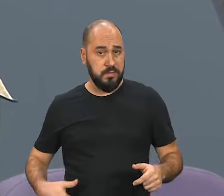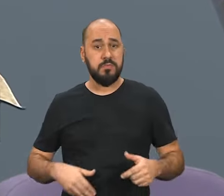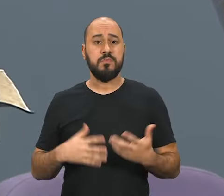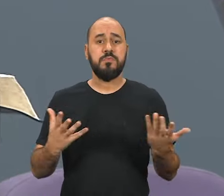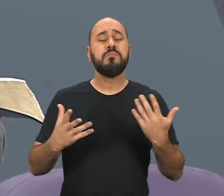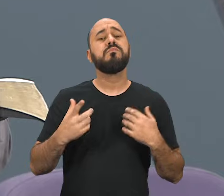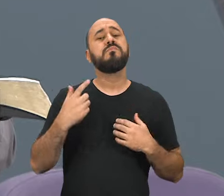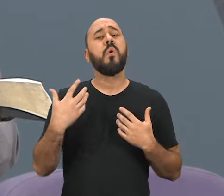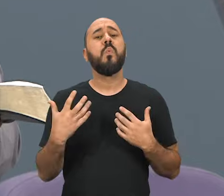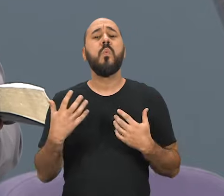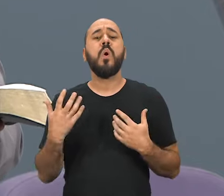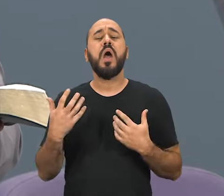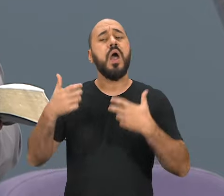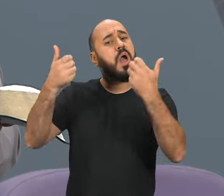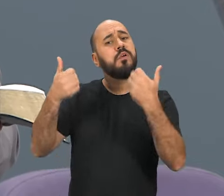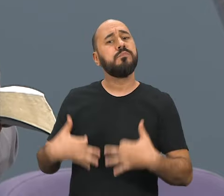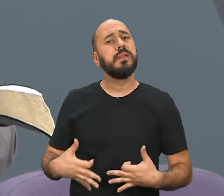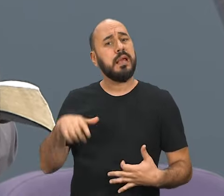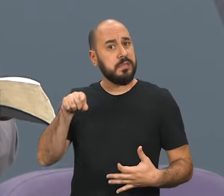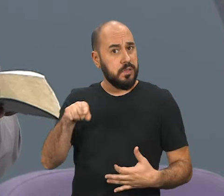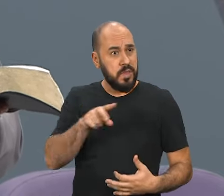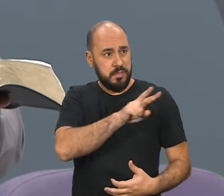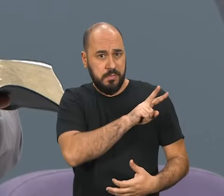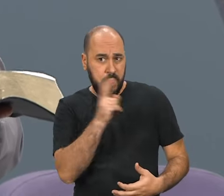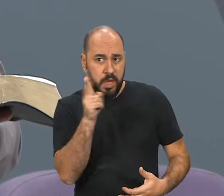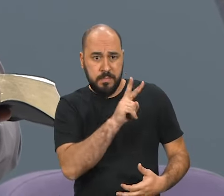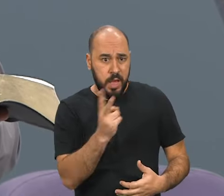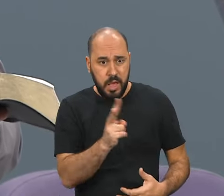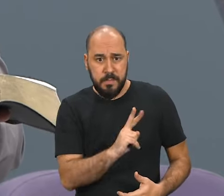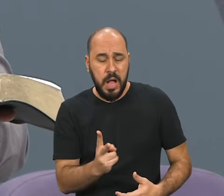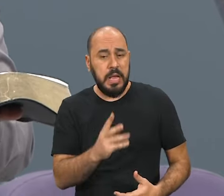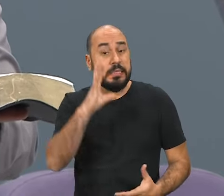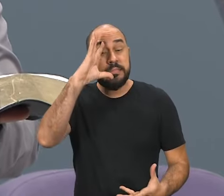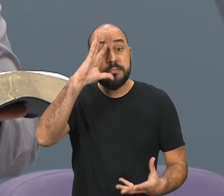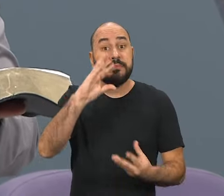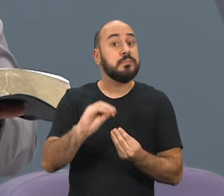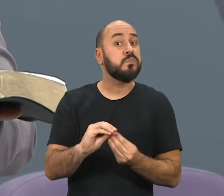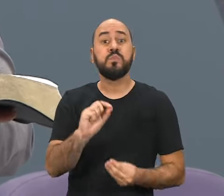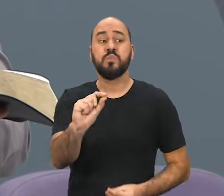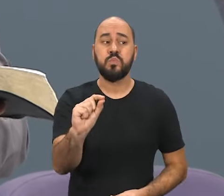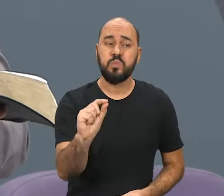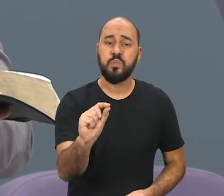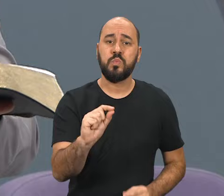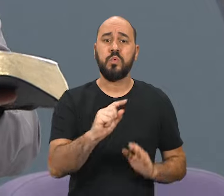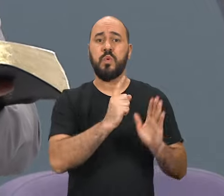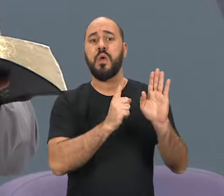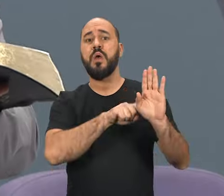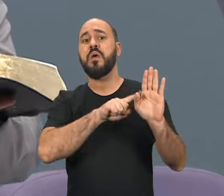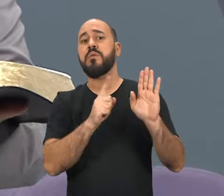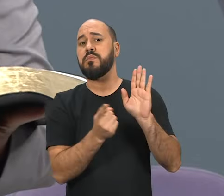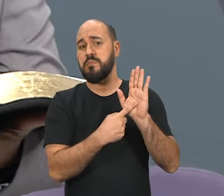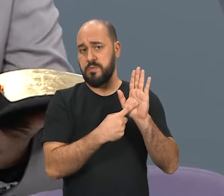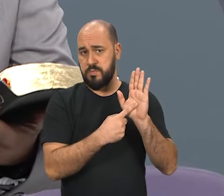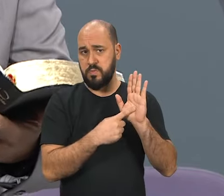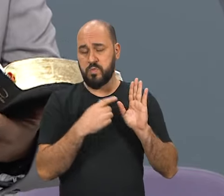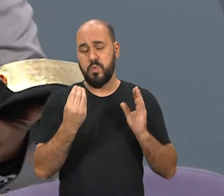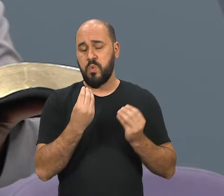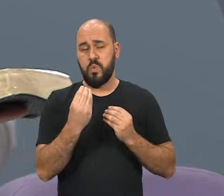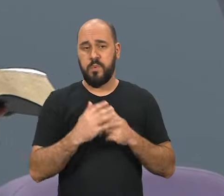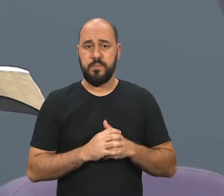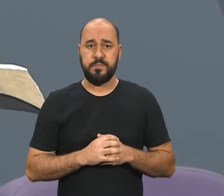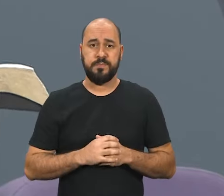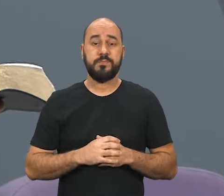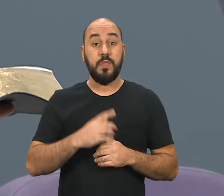caso, trazendo essa explicação bíblica para esse capítulo, nós vamos entender bem o significado. Vamos ler de